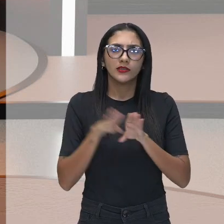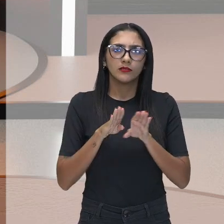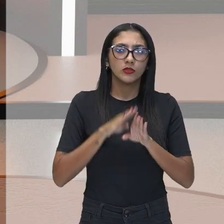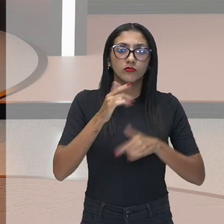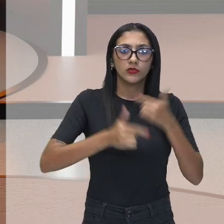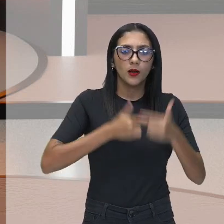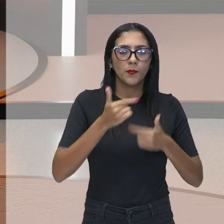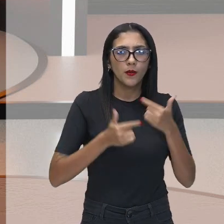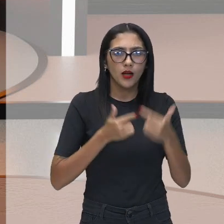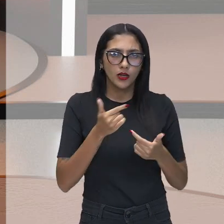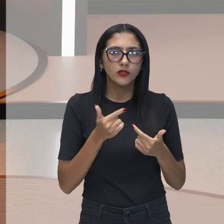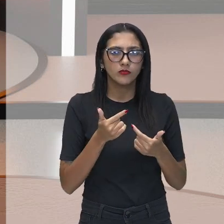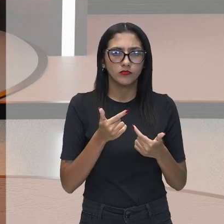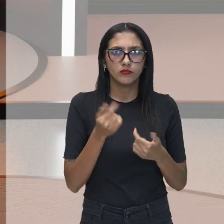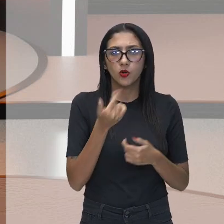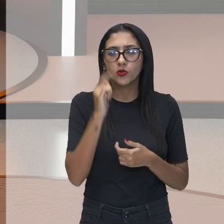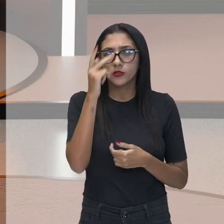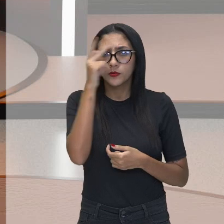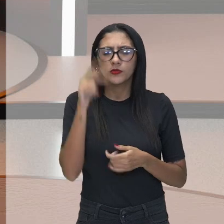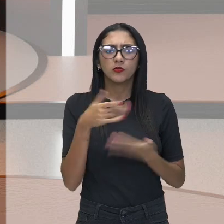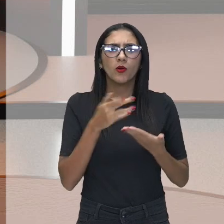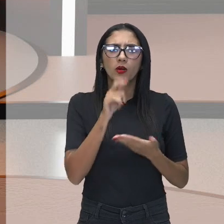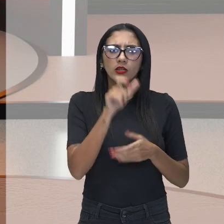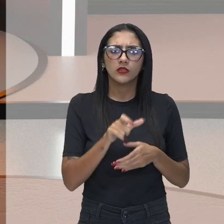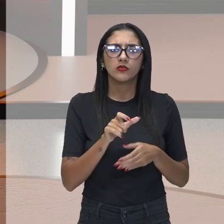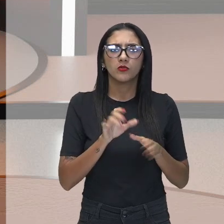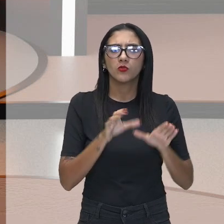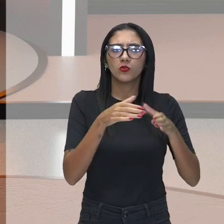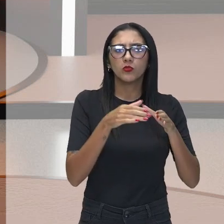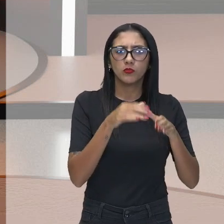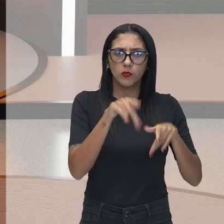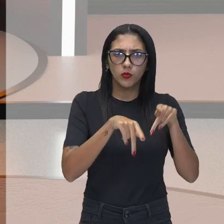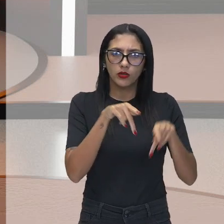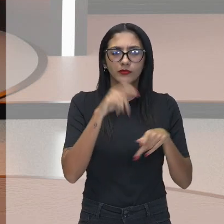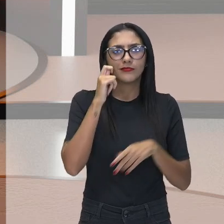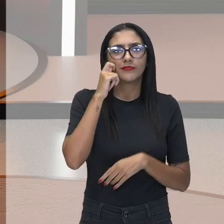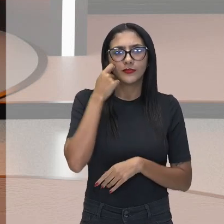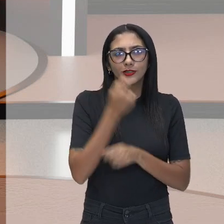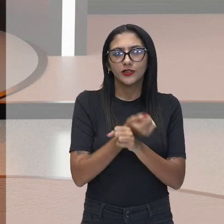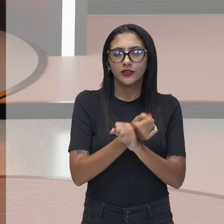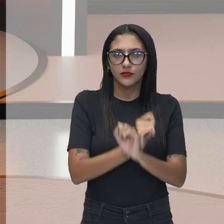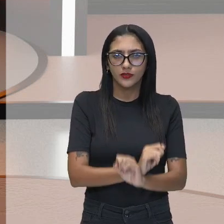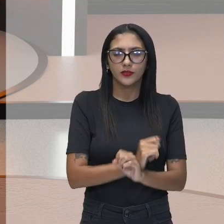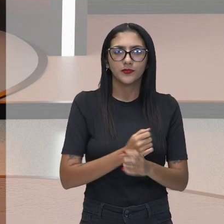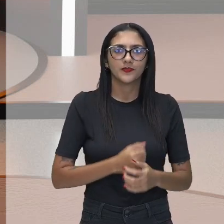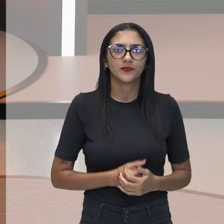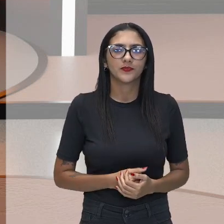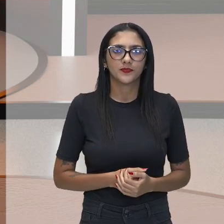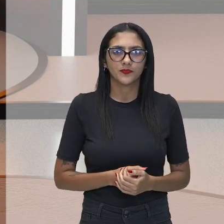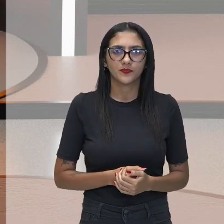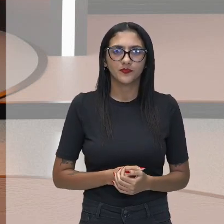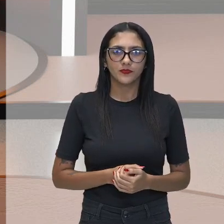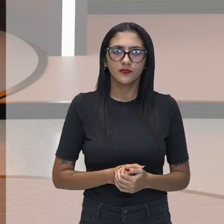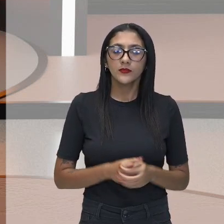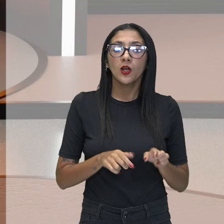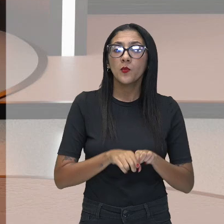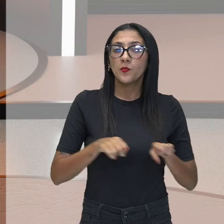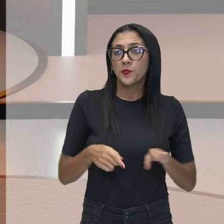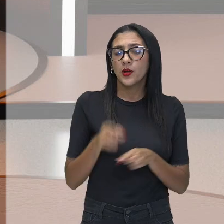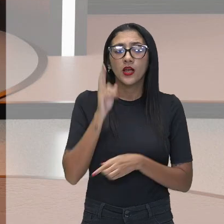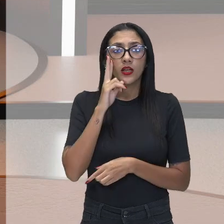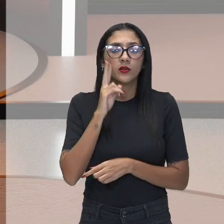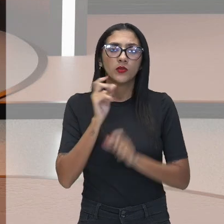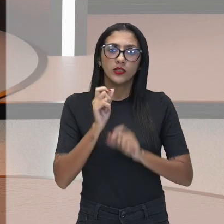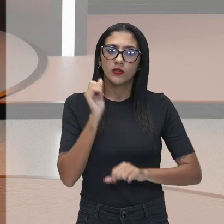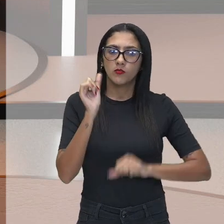que foram quem? Os escravizados. Mas nós temos que lembrar que uma vez que o eixo econômico mudou de